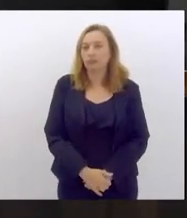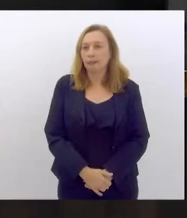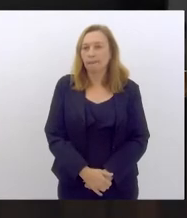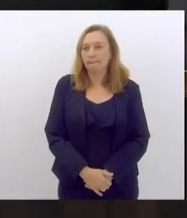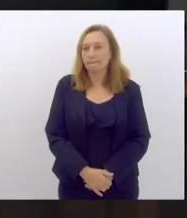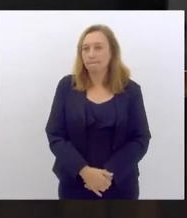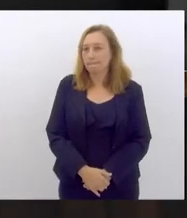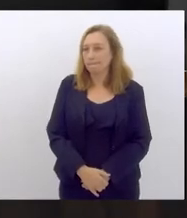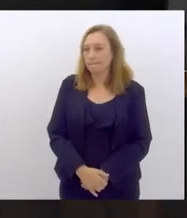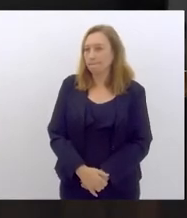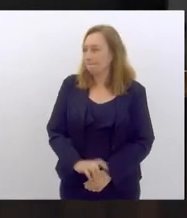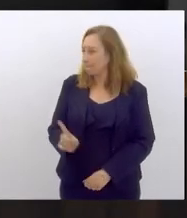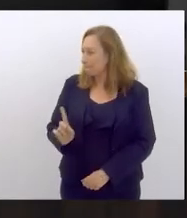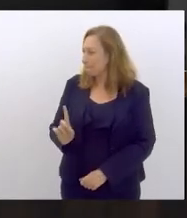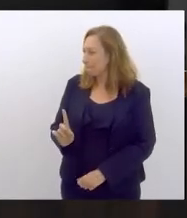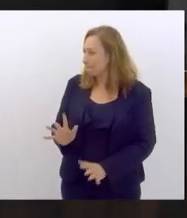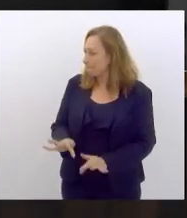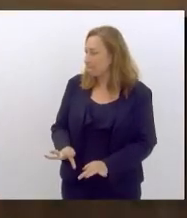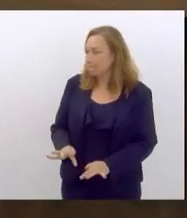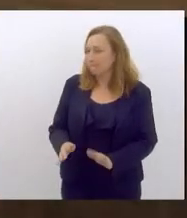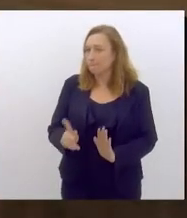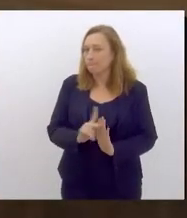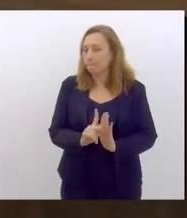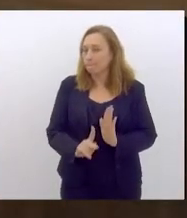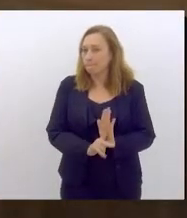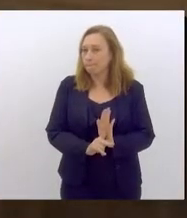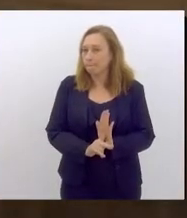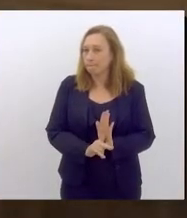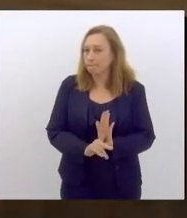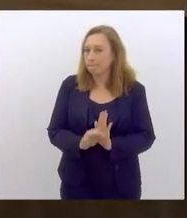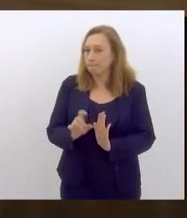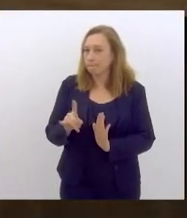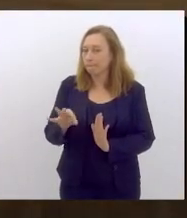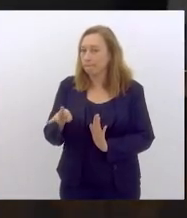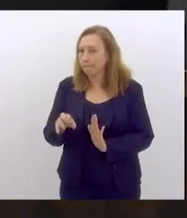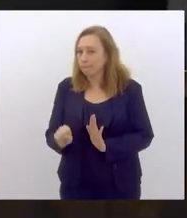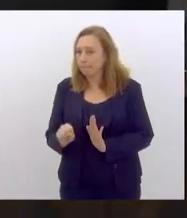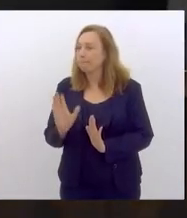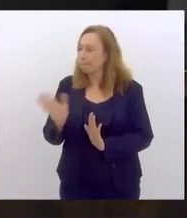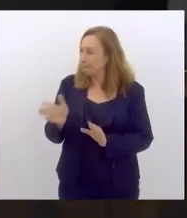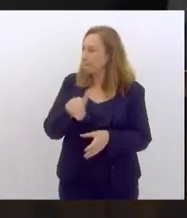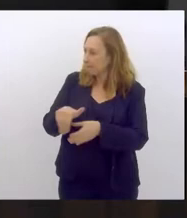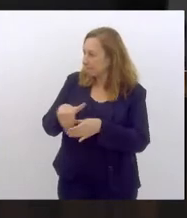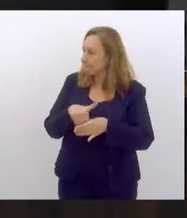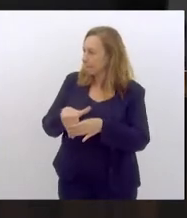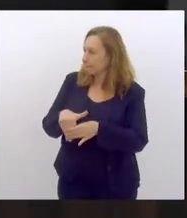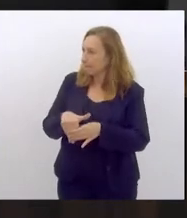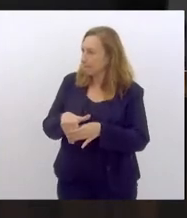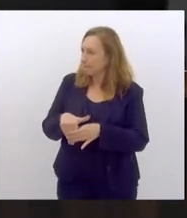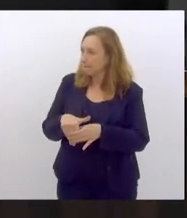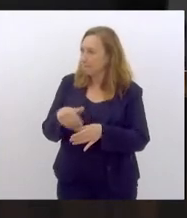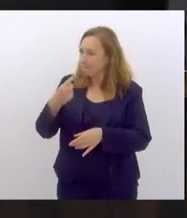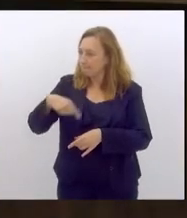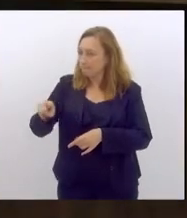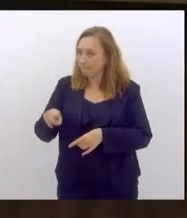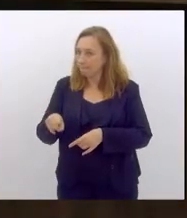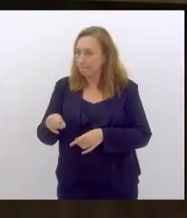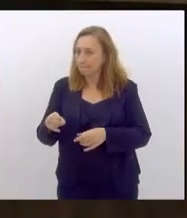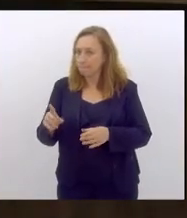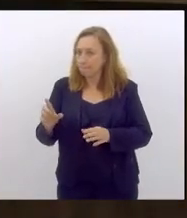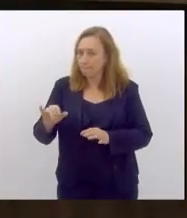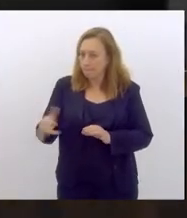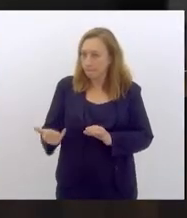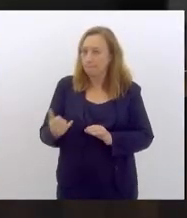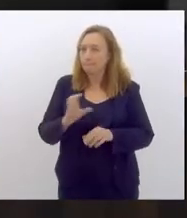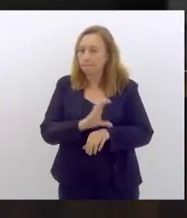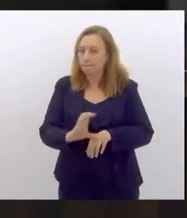Ainda não, ainda não encerramos. Só uma dúvida, presidente. O projeto dos animadores saiu da pauta? Já votou, já foi autógrafo. Aproveitou as emendas, então,